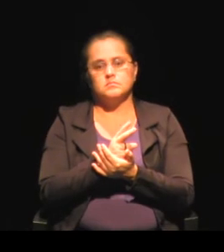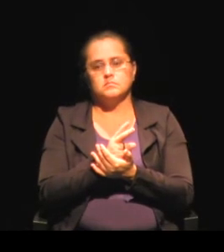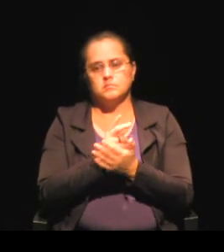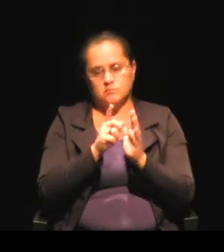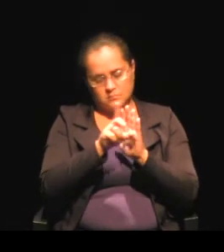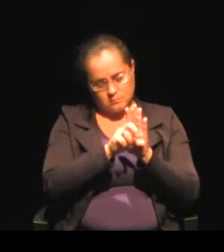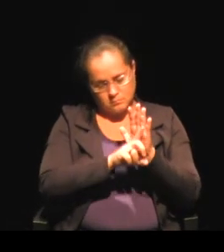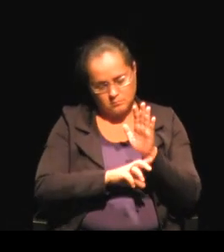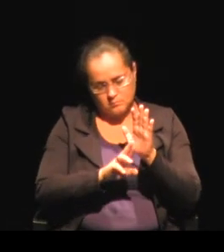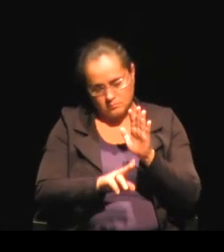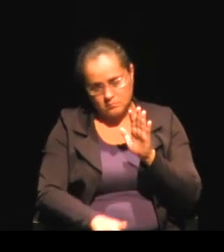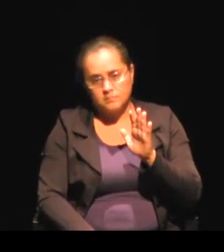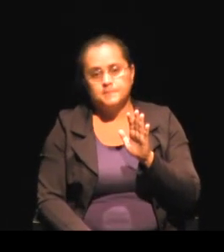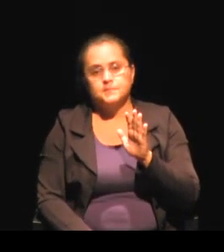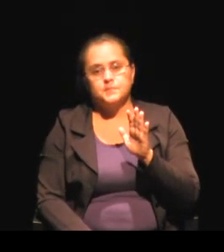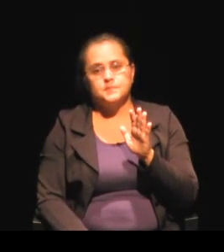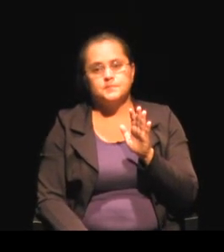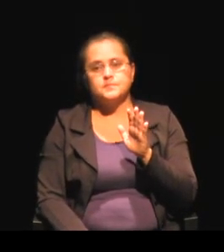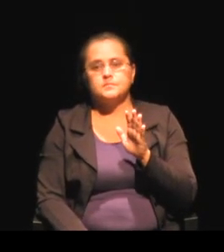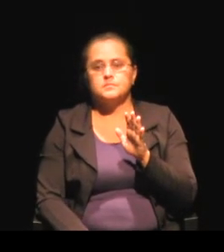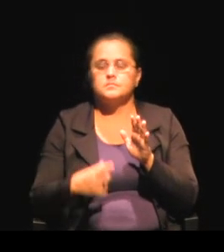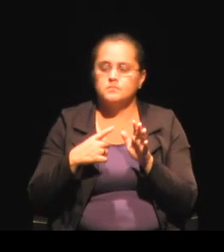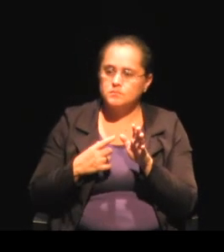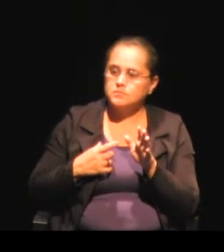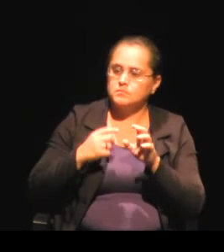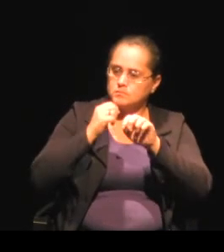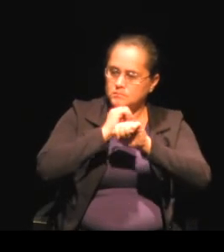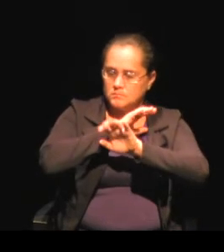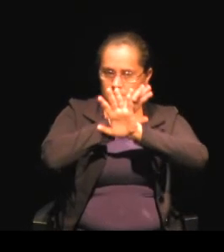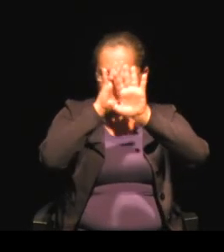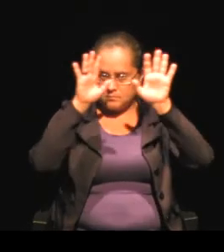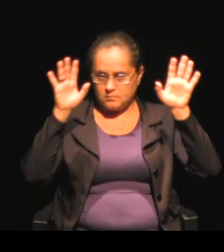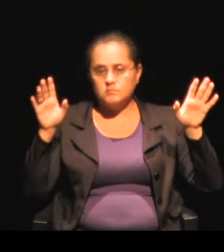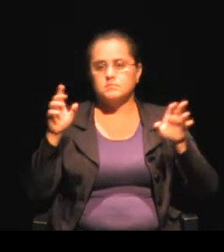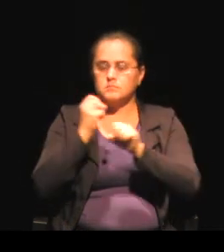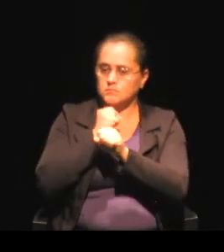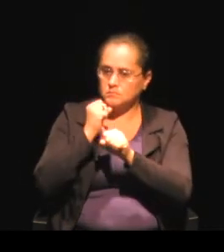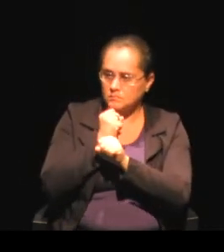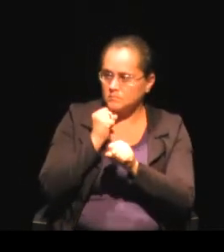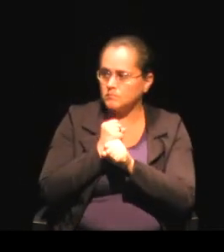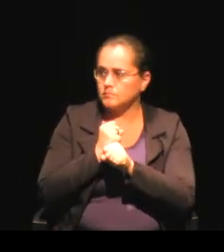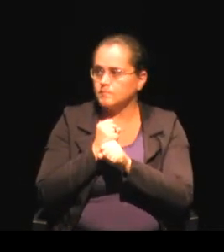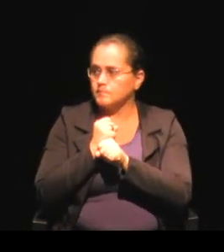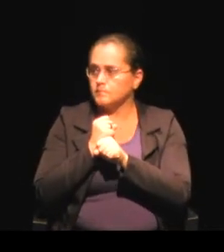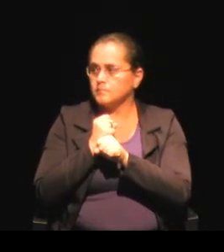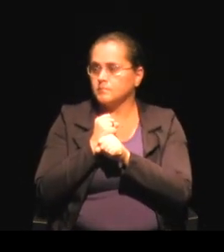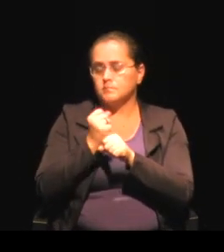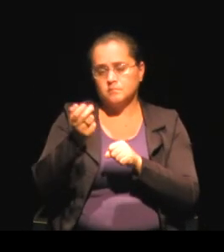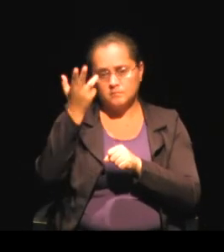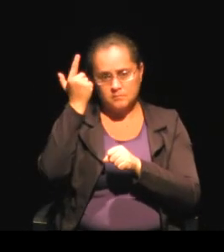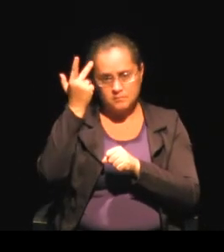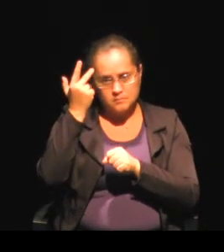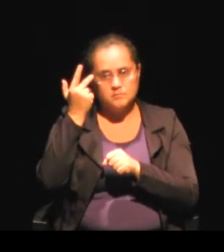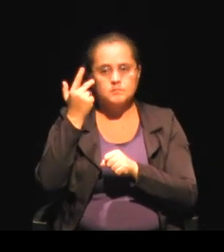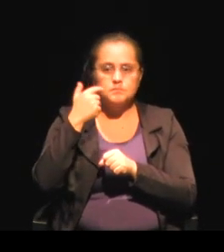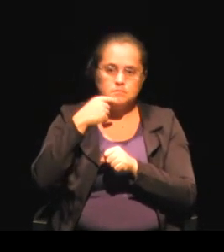uma instalação militar mesmo. E sempre se descortinava da igreja, do adro da igreja, essa visão aberta